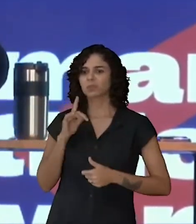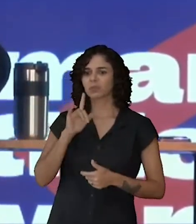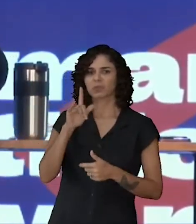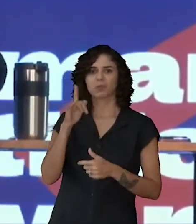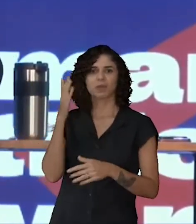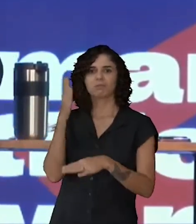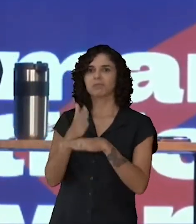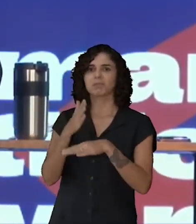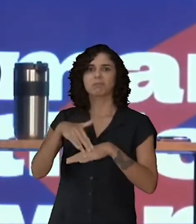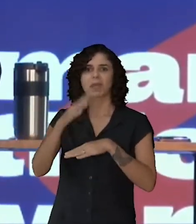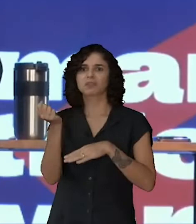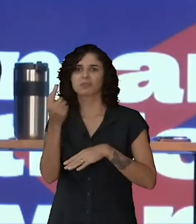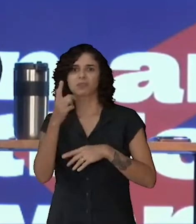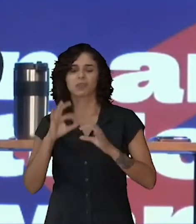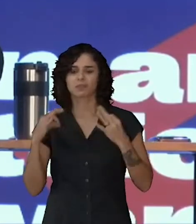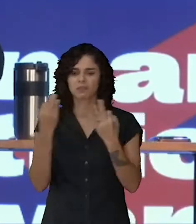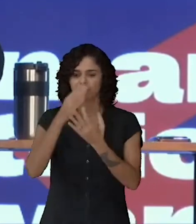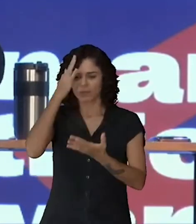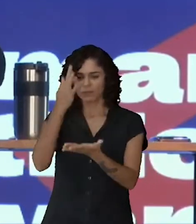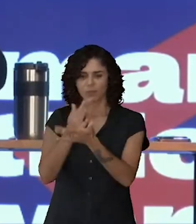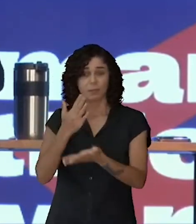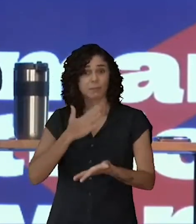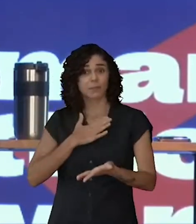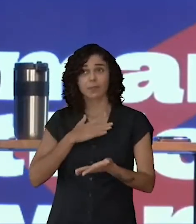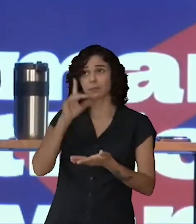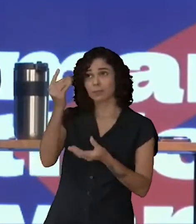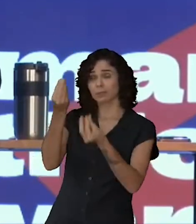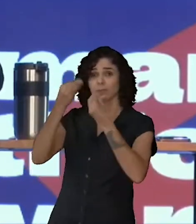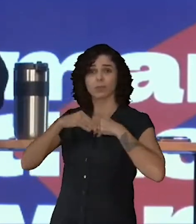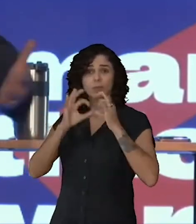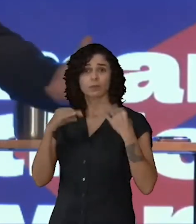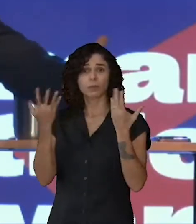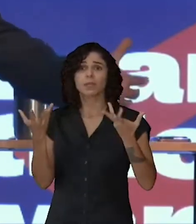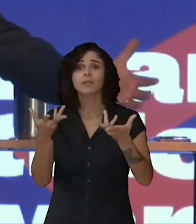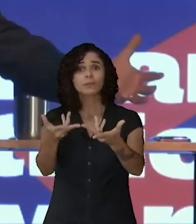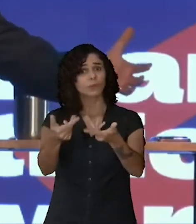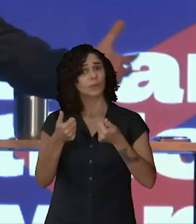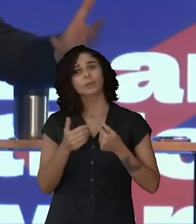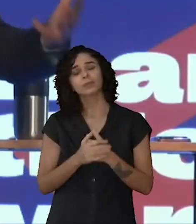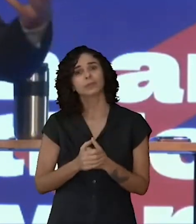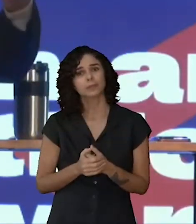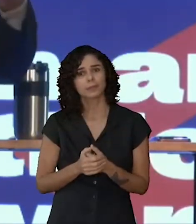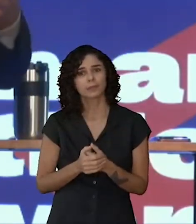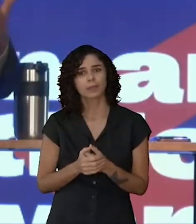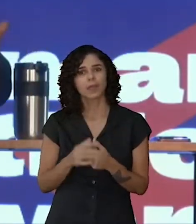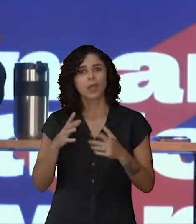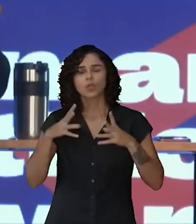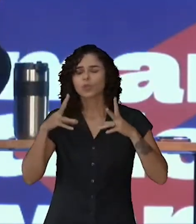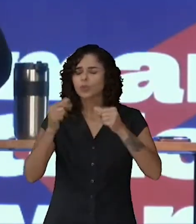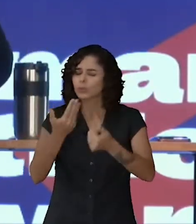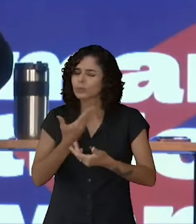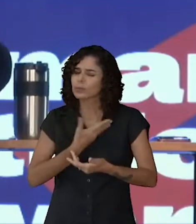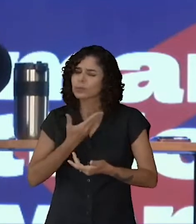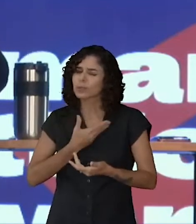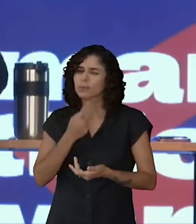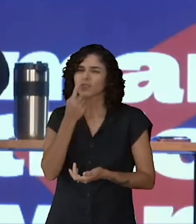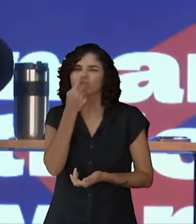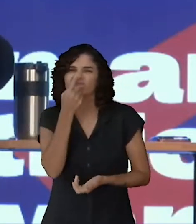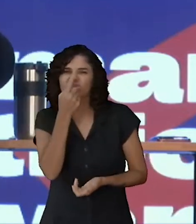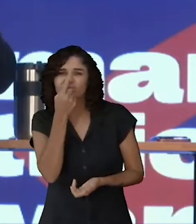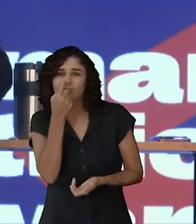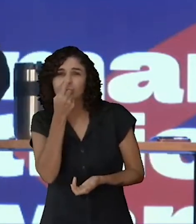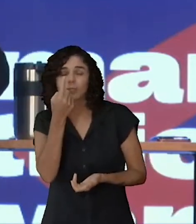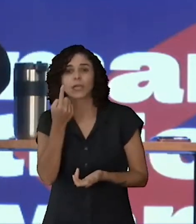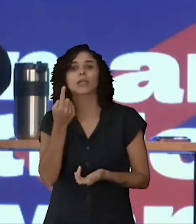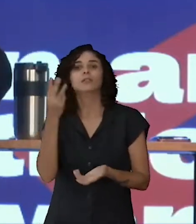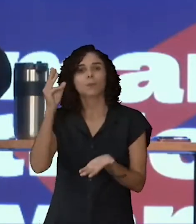minha família de fé. Deus me deu uma família maravilhosa e todos os meus amigos mais significativos são membros